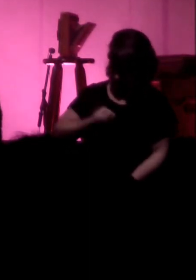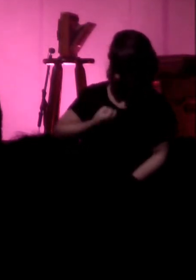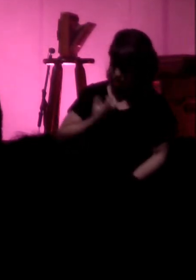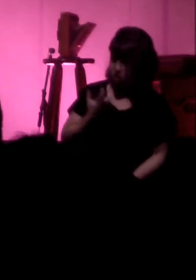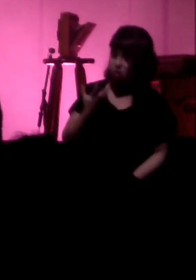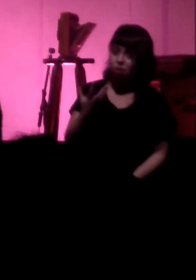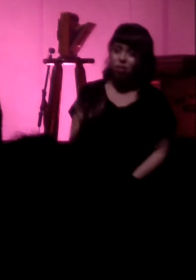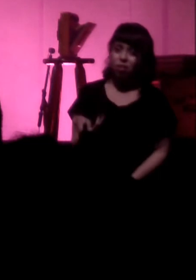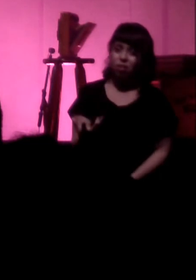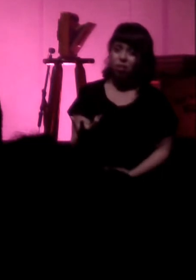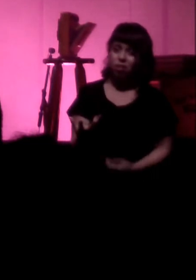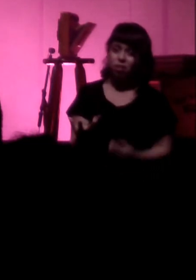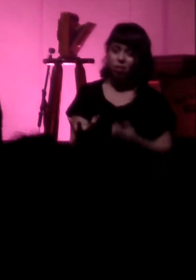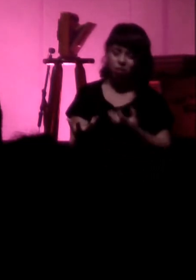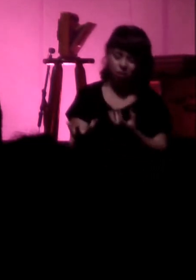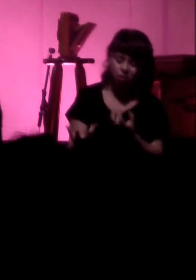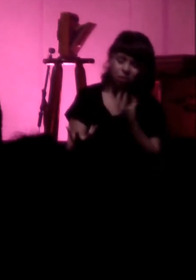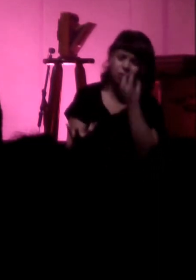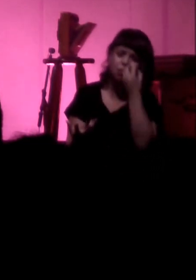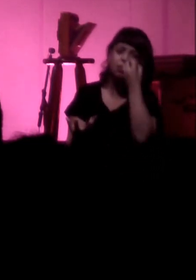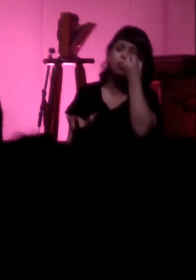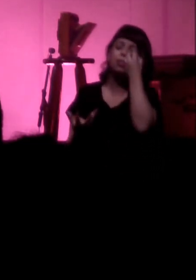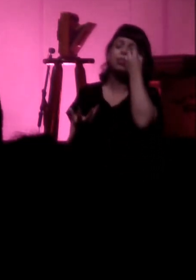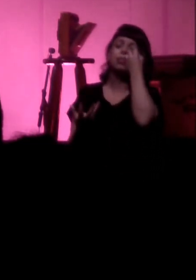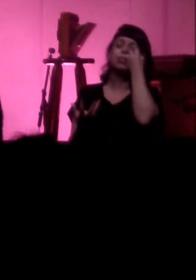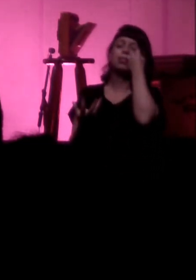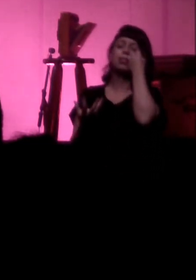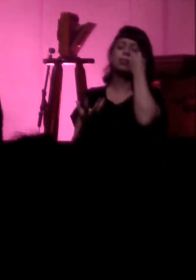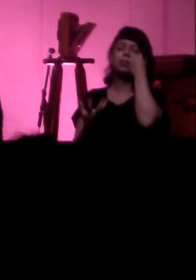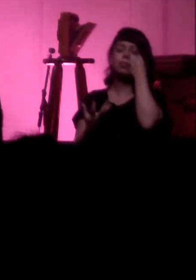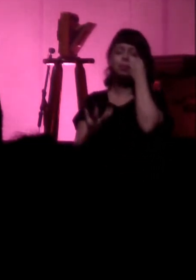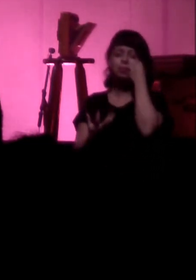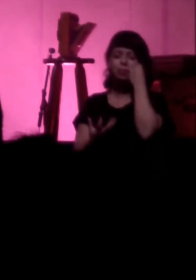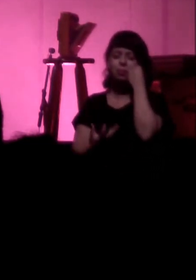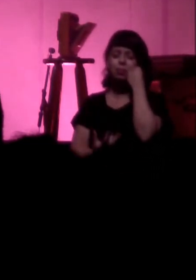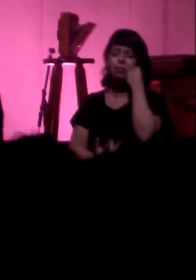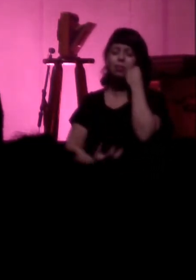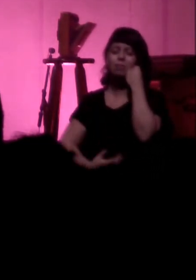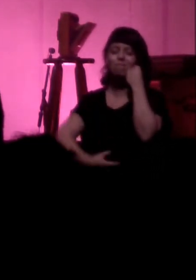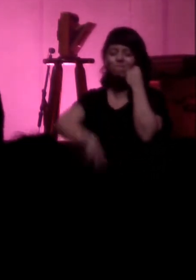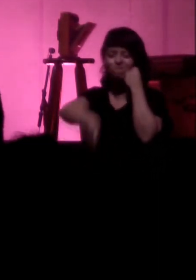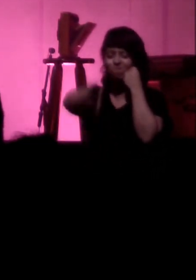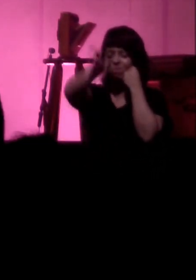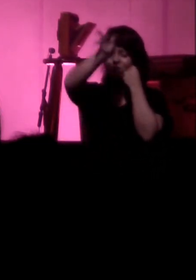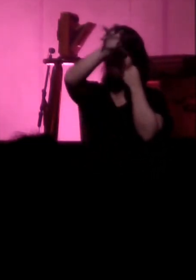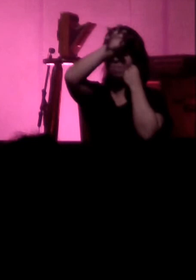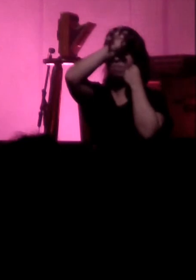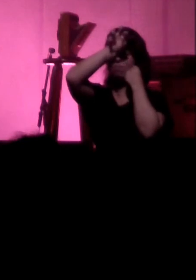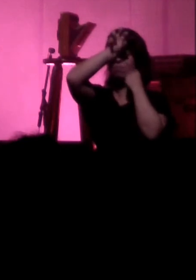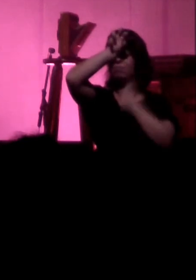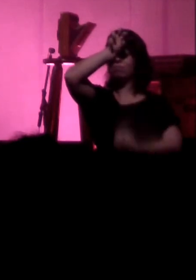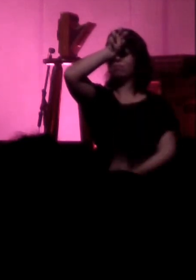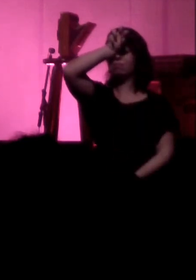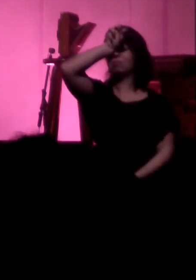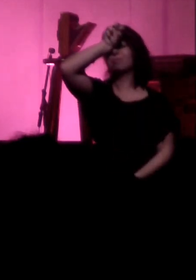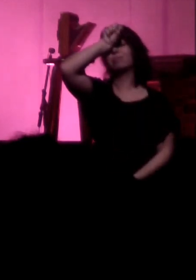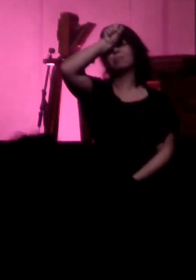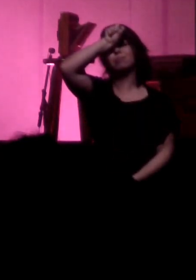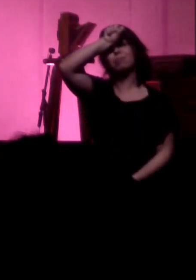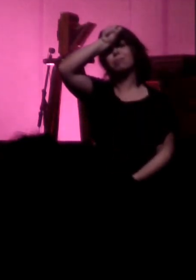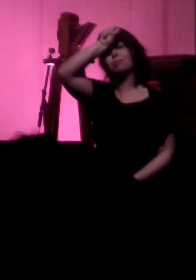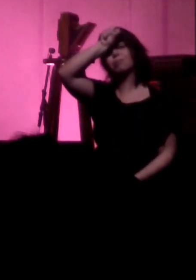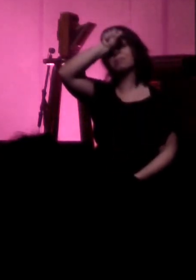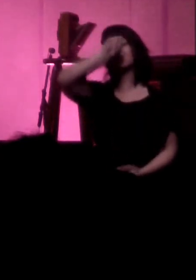as palavras calam o que eu não me esqueci.